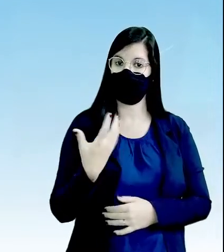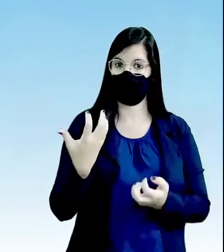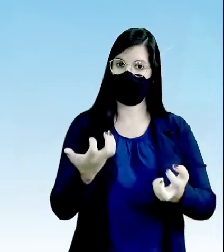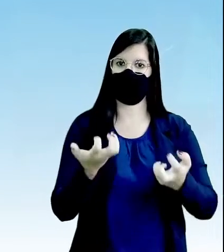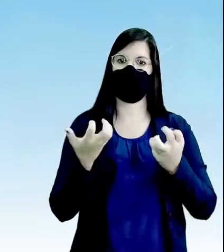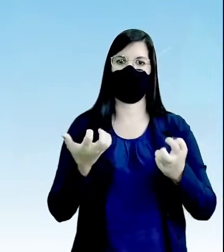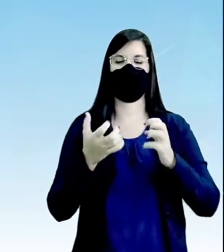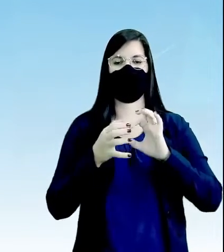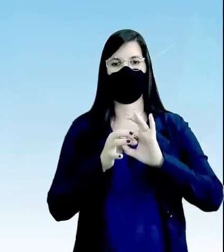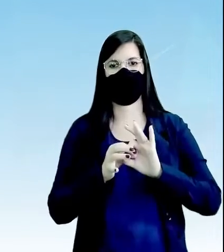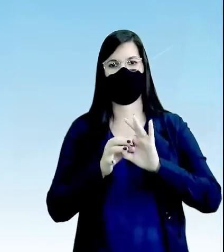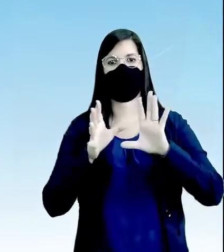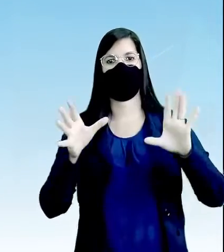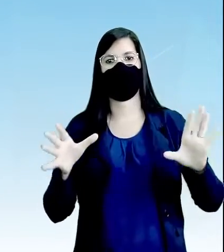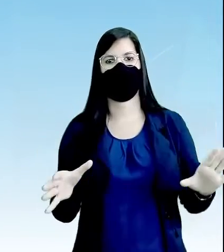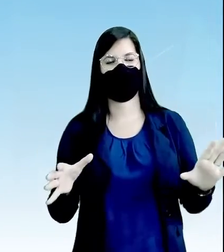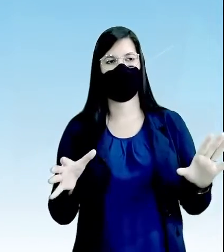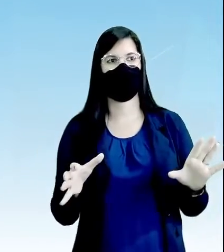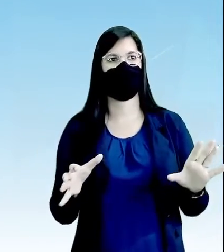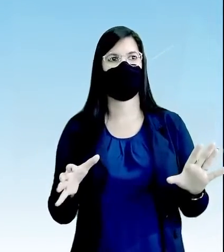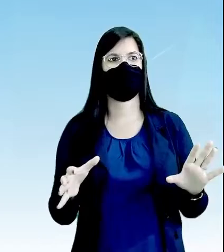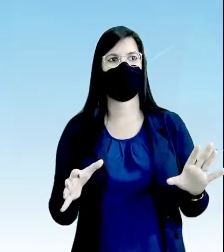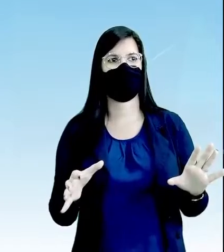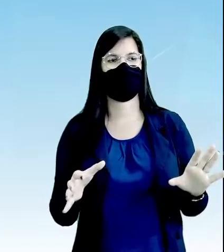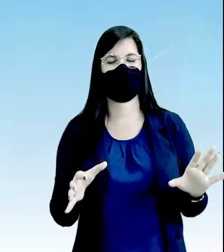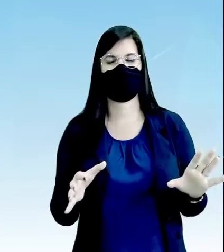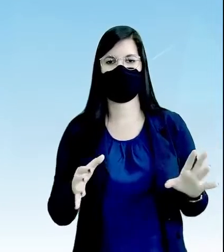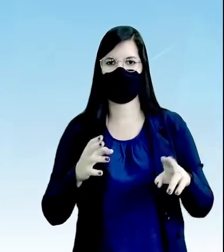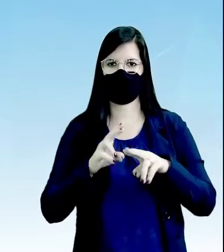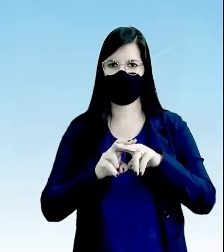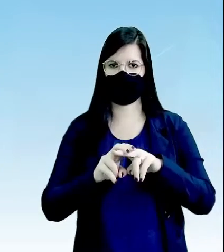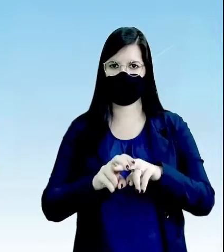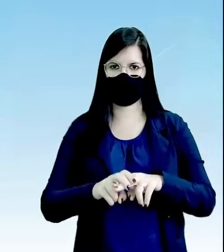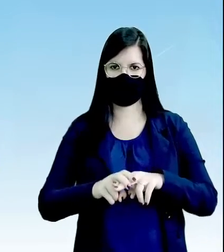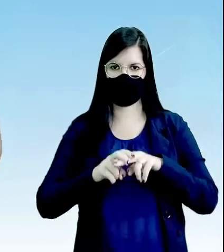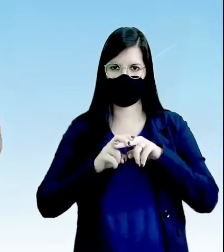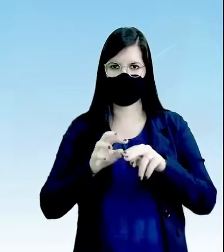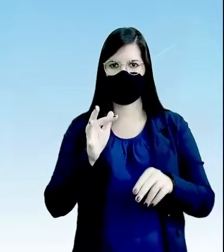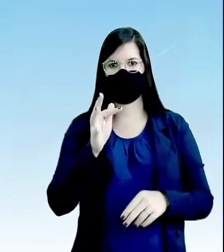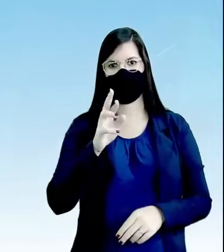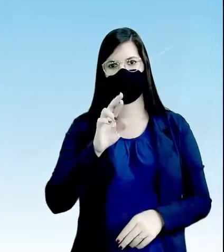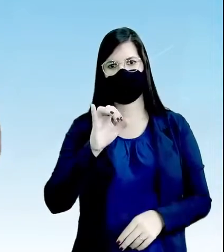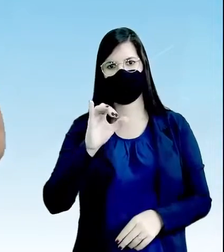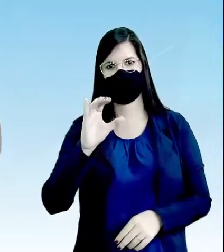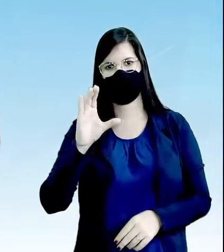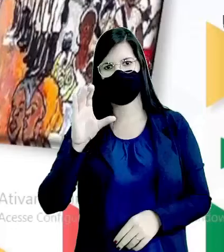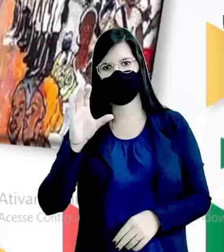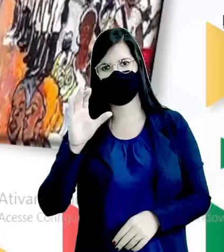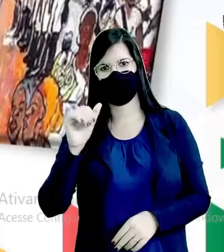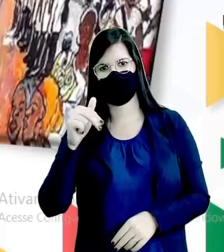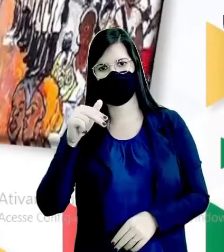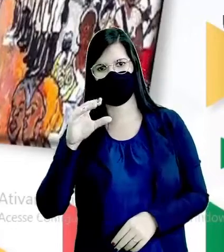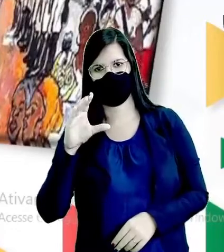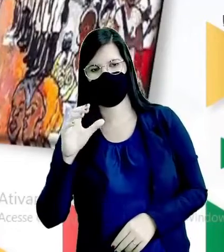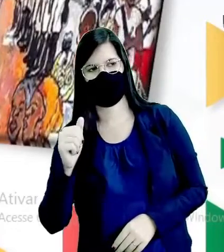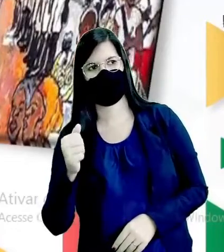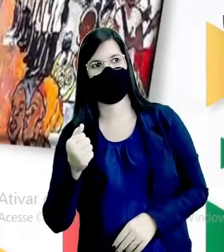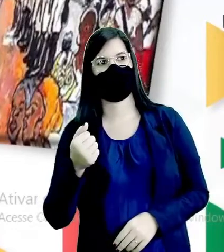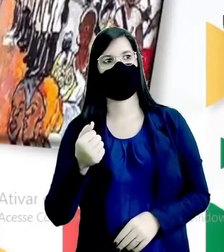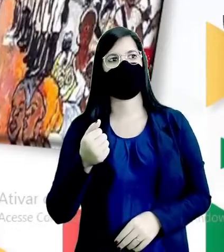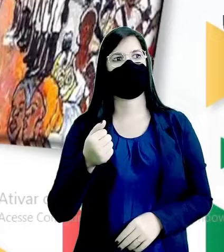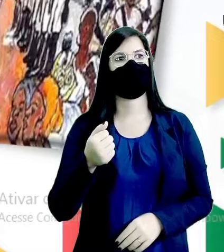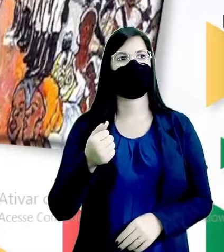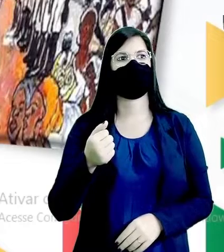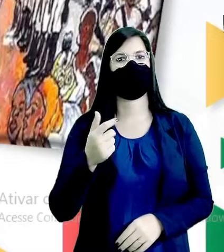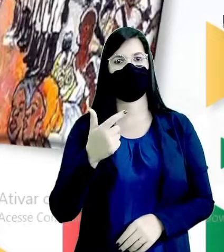isso? Exatamente, exatamente. Então, Frei Caneca, Padre Roma, Domingos José